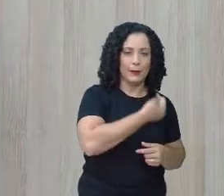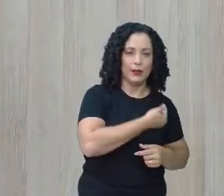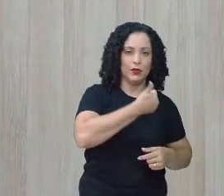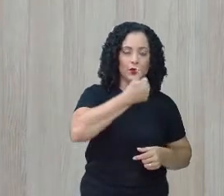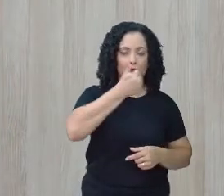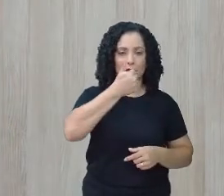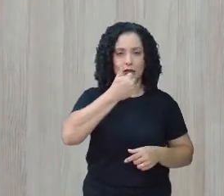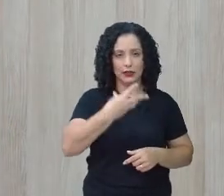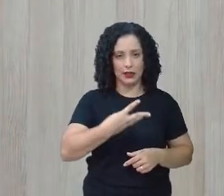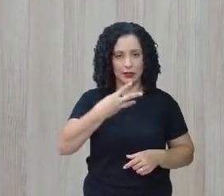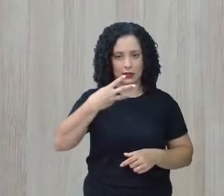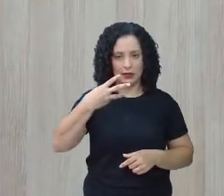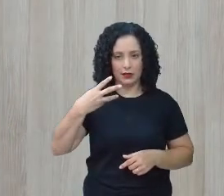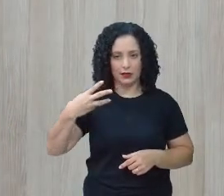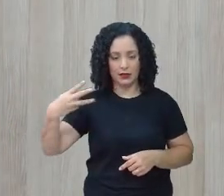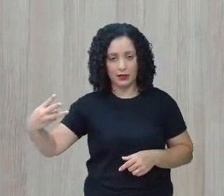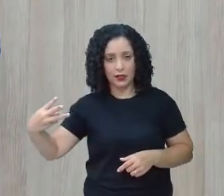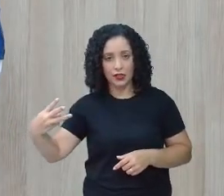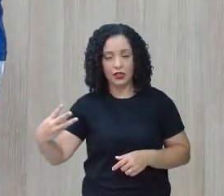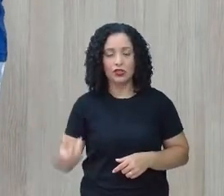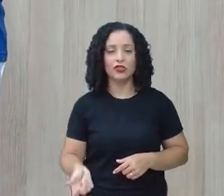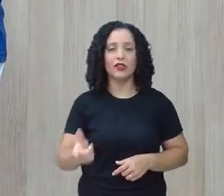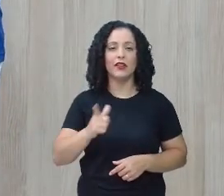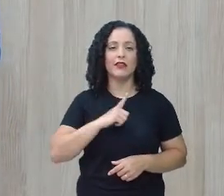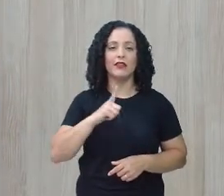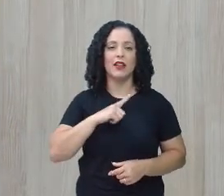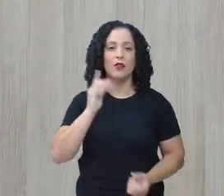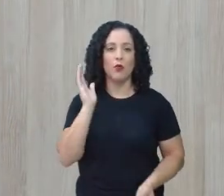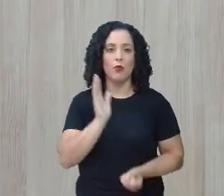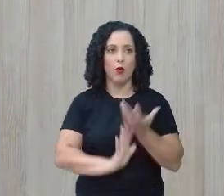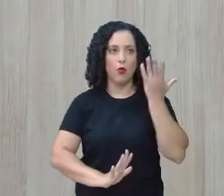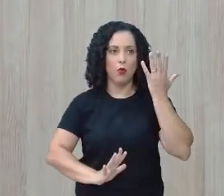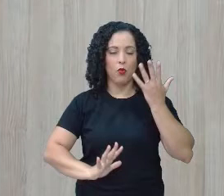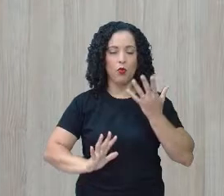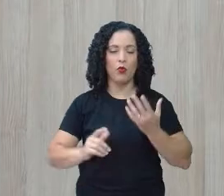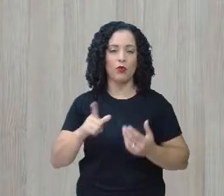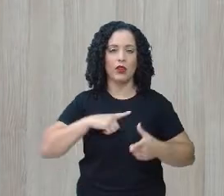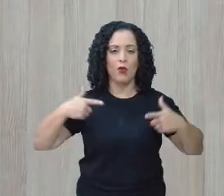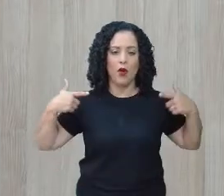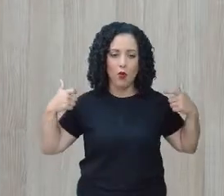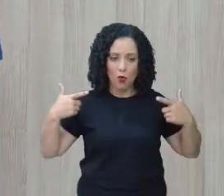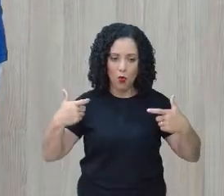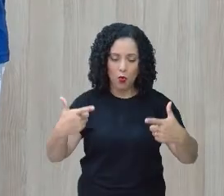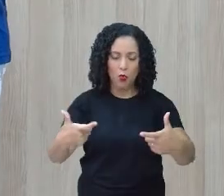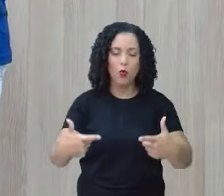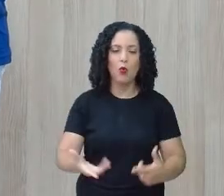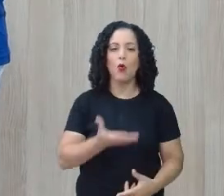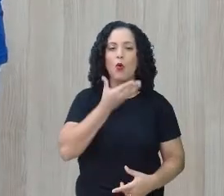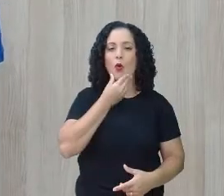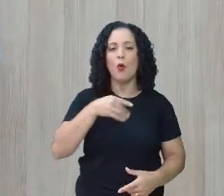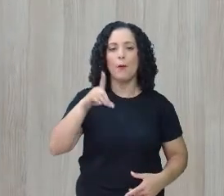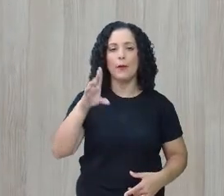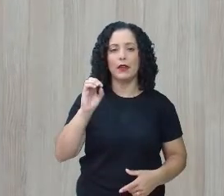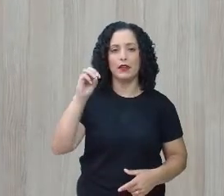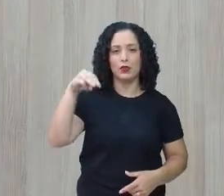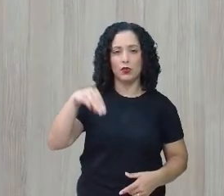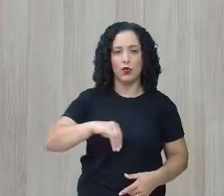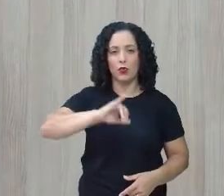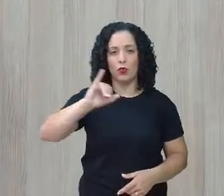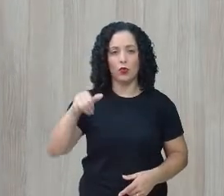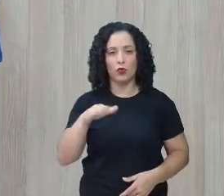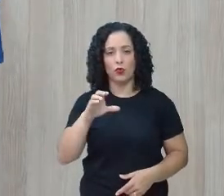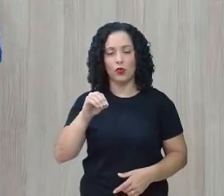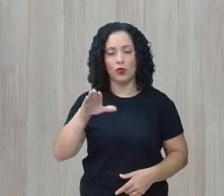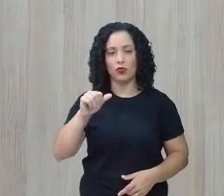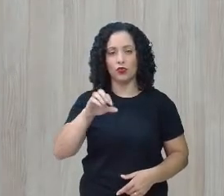1383, estoura uma revolução chefiada ali pela o Dom João, mestre ali da dinastia de